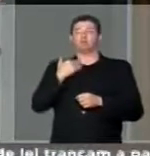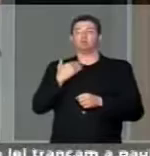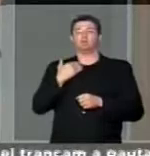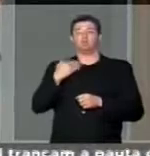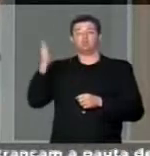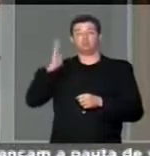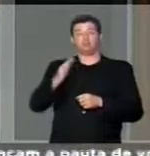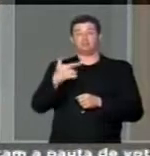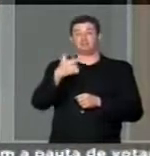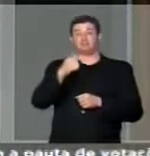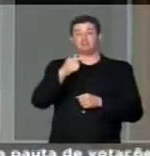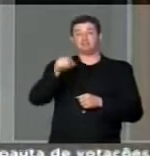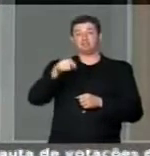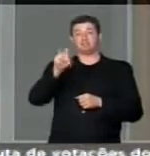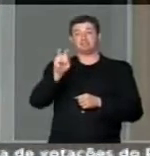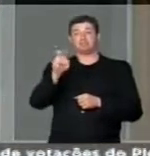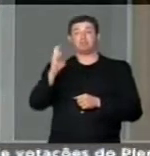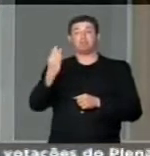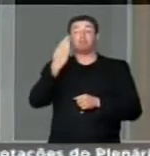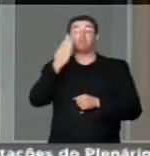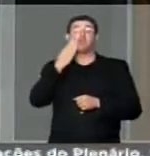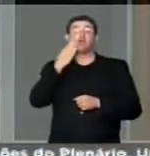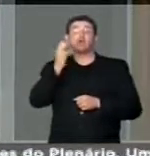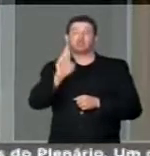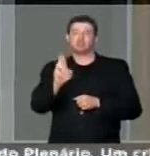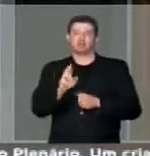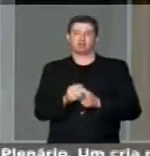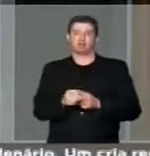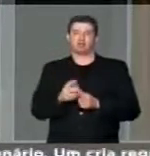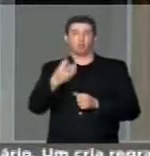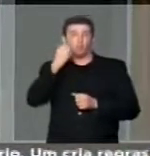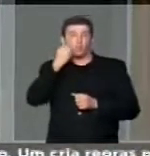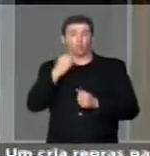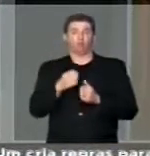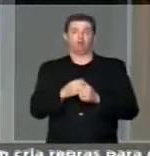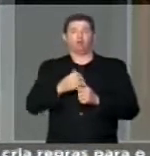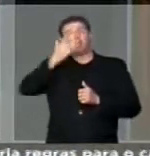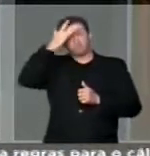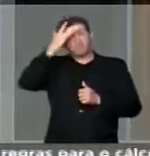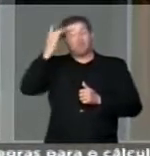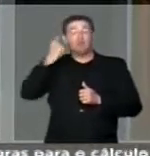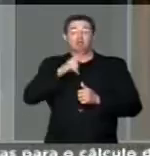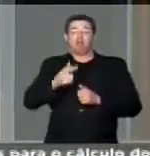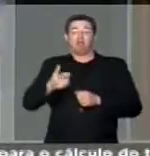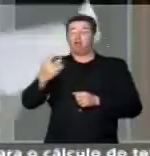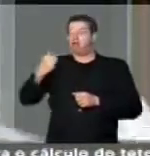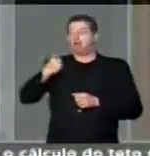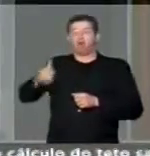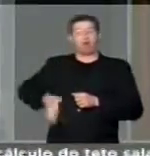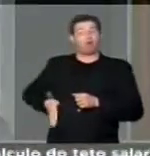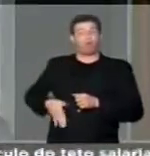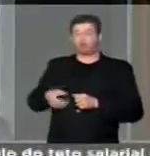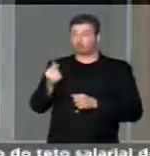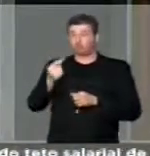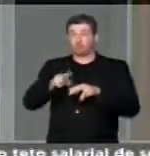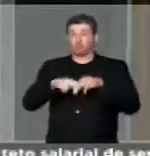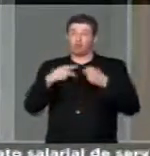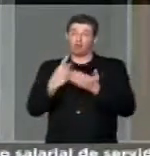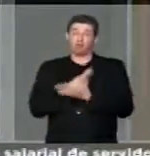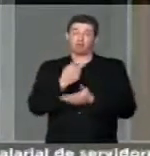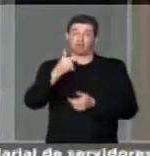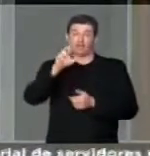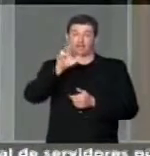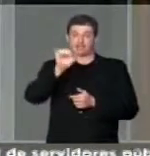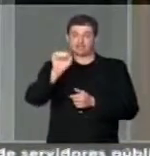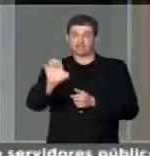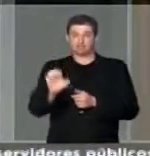bilhões de reais. Alguém está ganhando com a crise, não é verdade? Então, veja, não é a gente